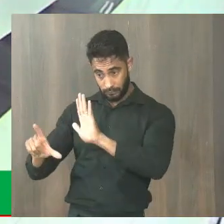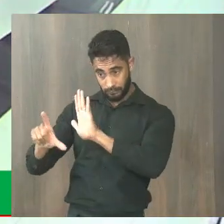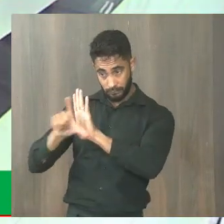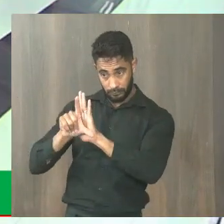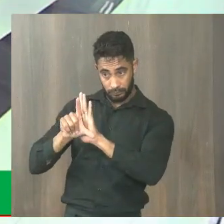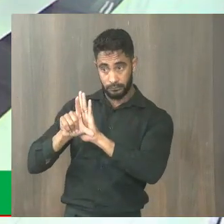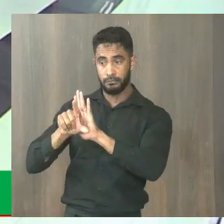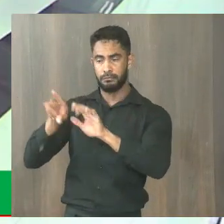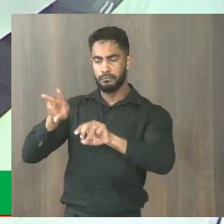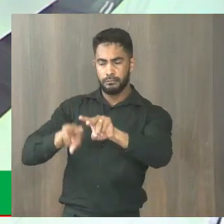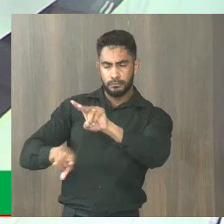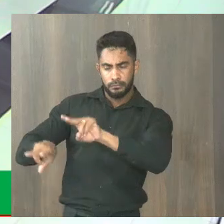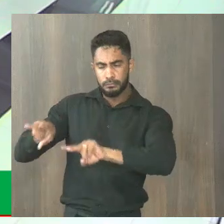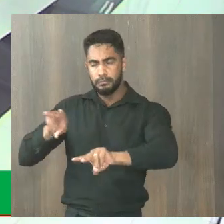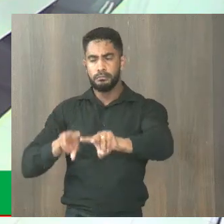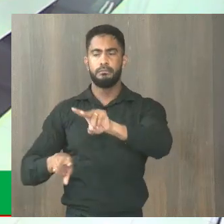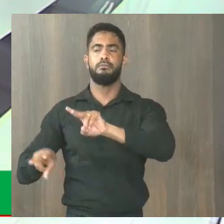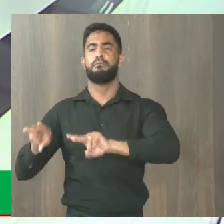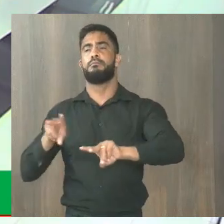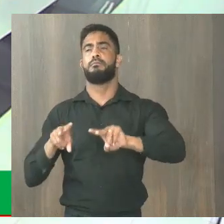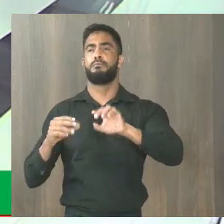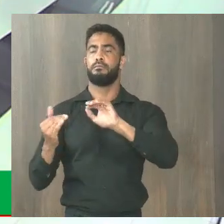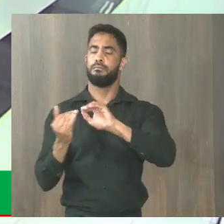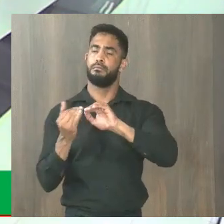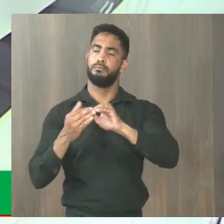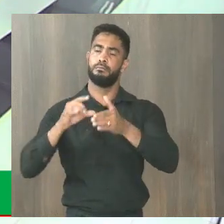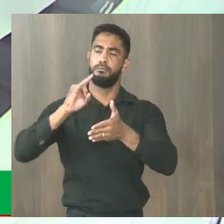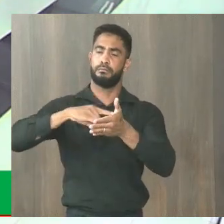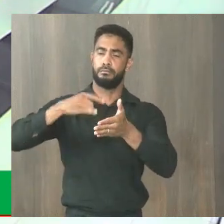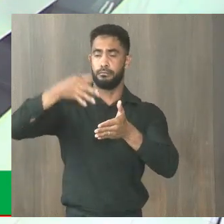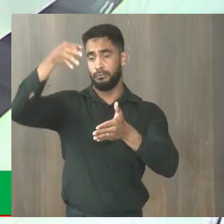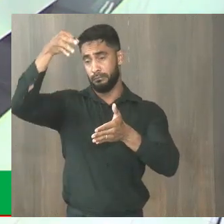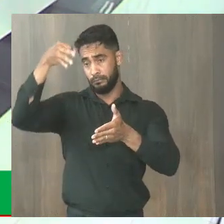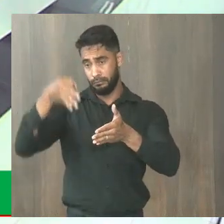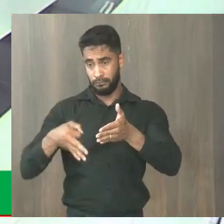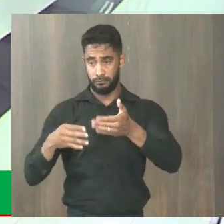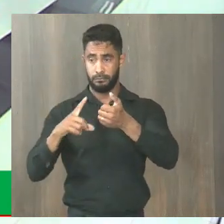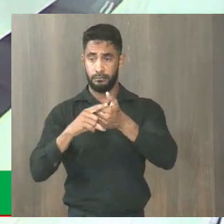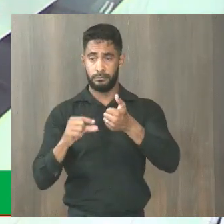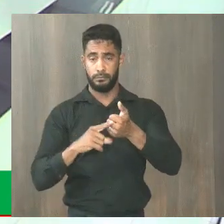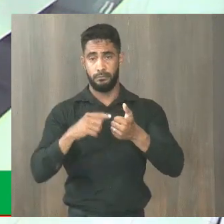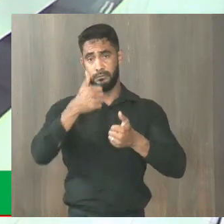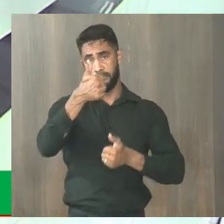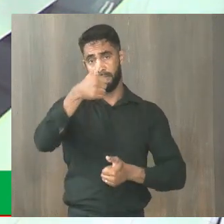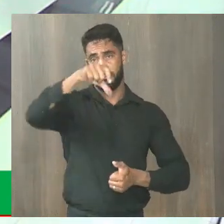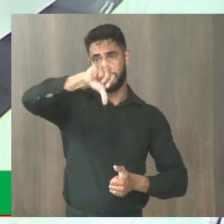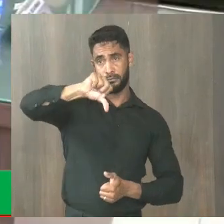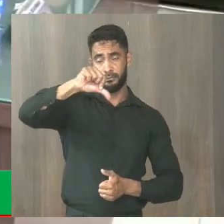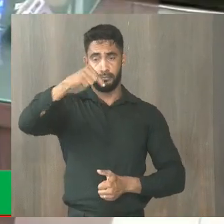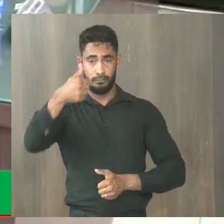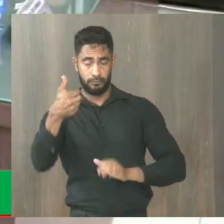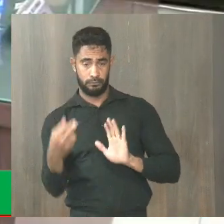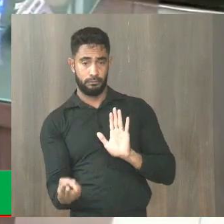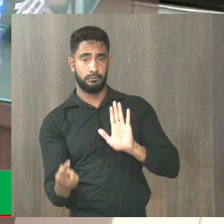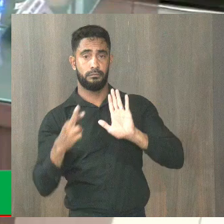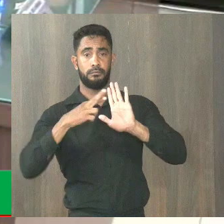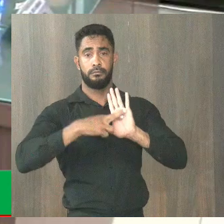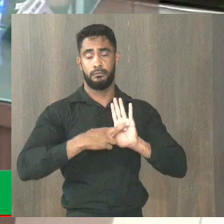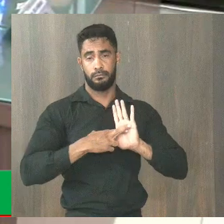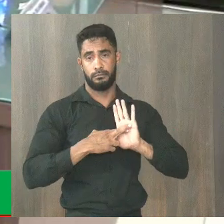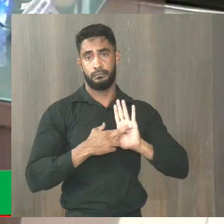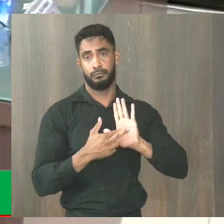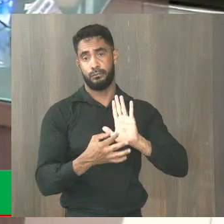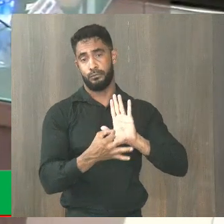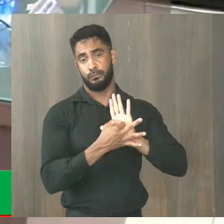Redação, a fim de que, segundo a técnica legislativa, seja dada a matéria a forma adequada, nos termos do artigo 192 do Regimento Interno. Nesse